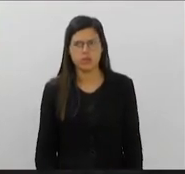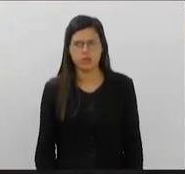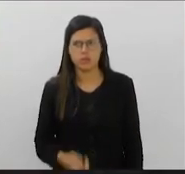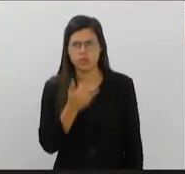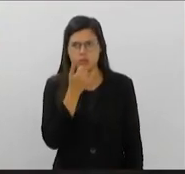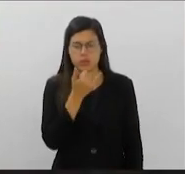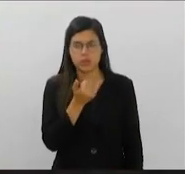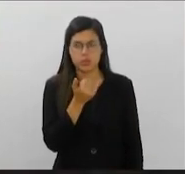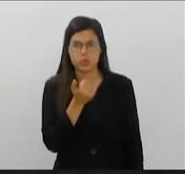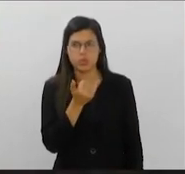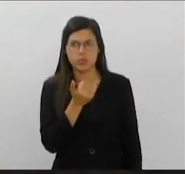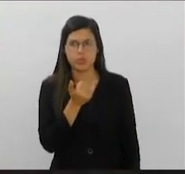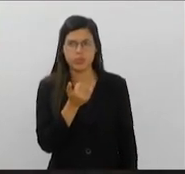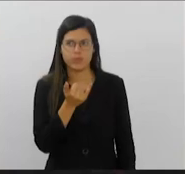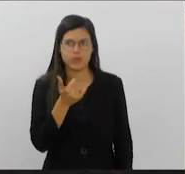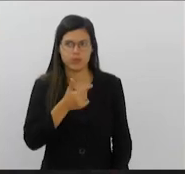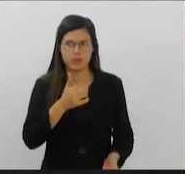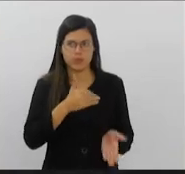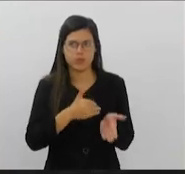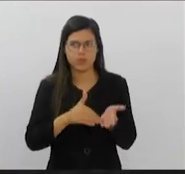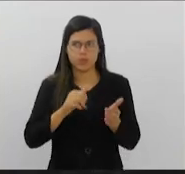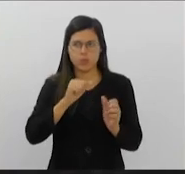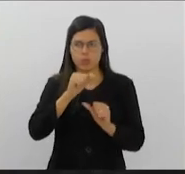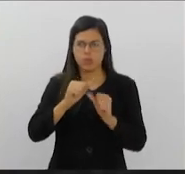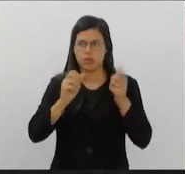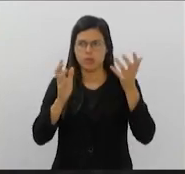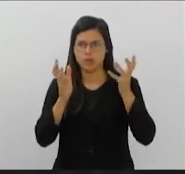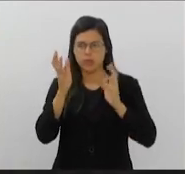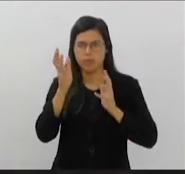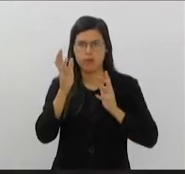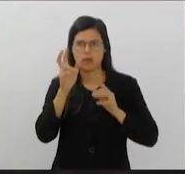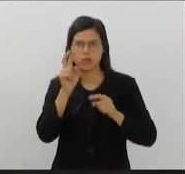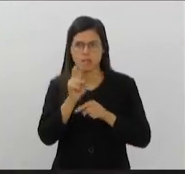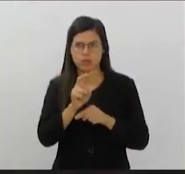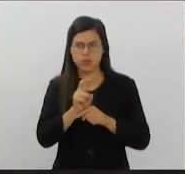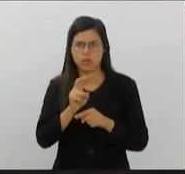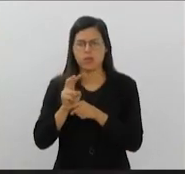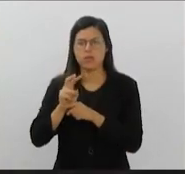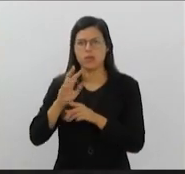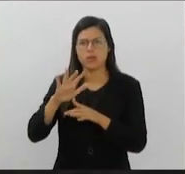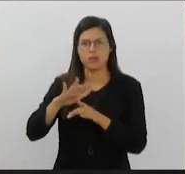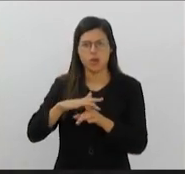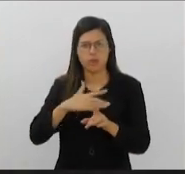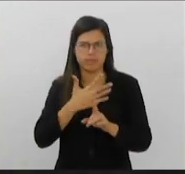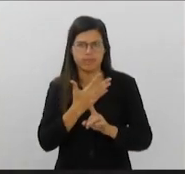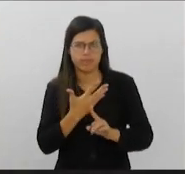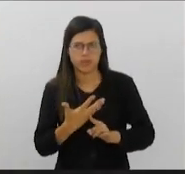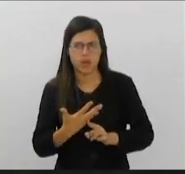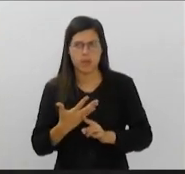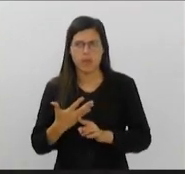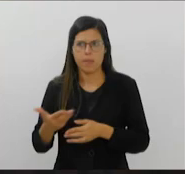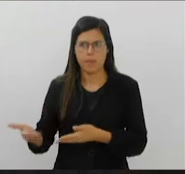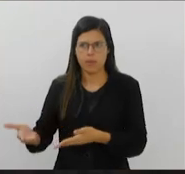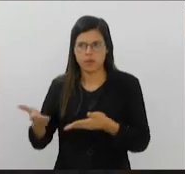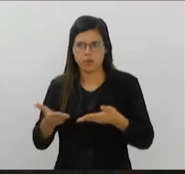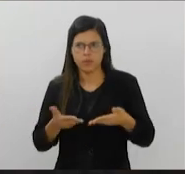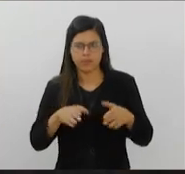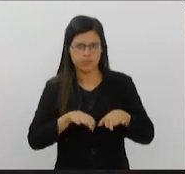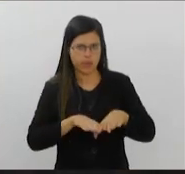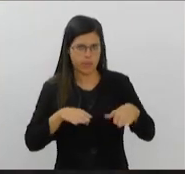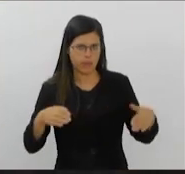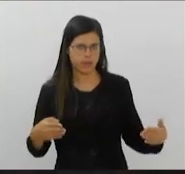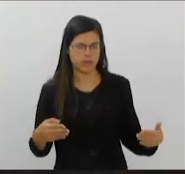Desculpa. Subsecretária de Estado de Mudanças do Clima e Conservação da Biodiversidade, para compor a mesa, por